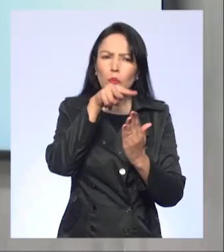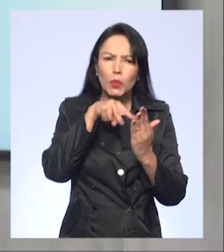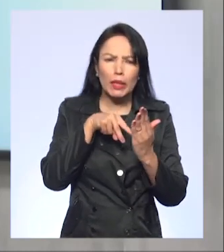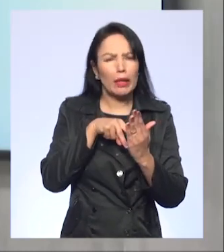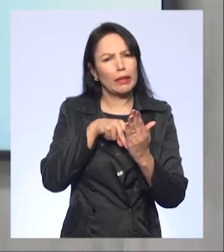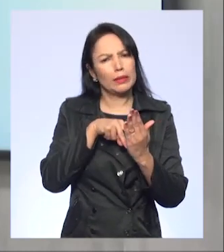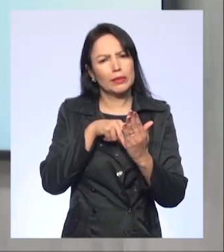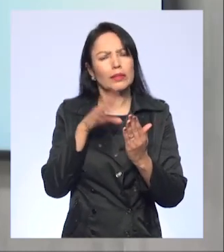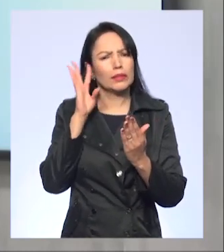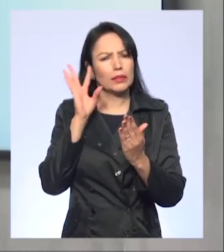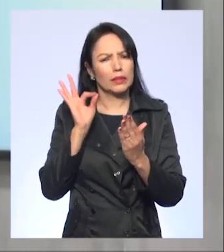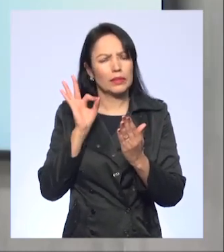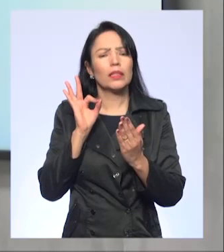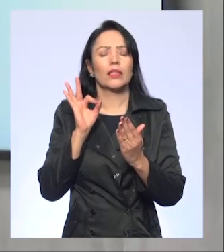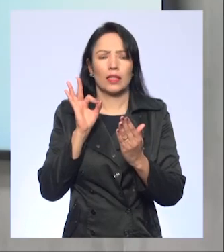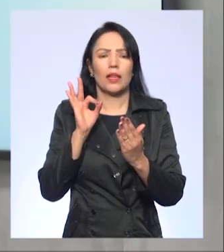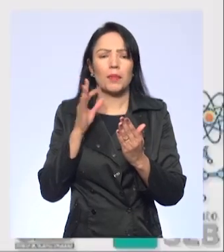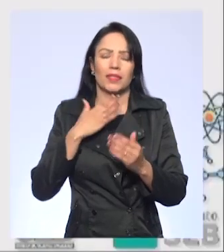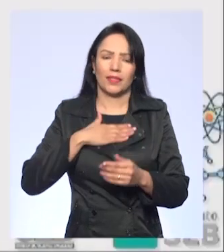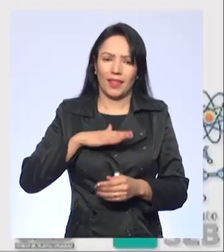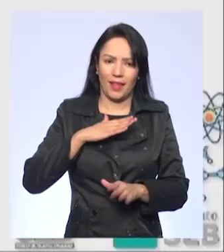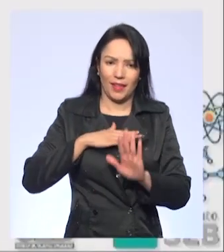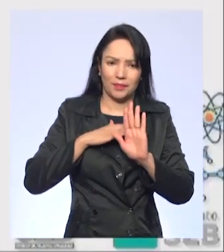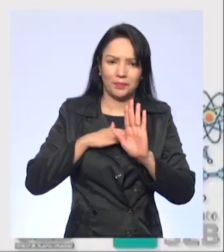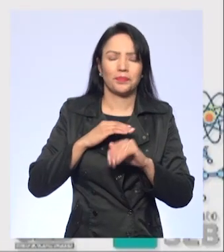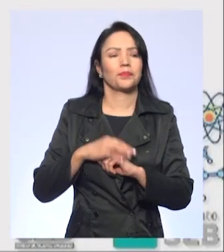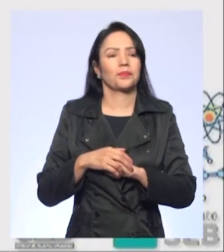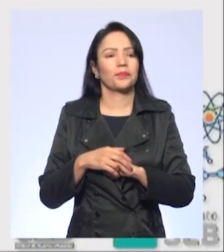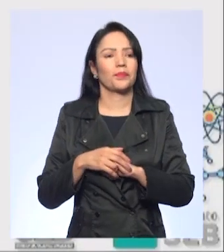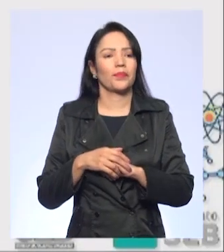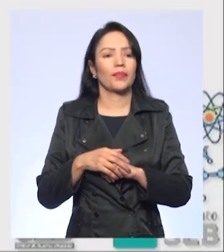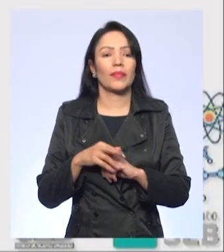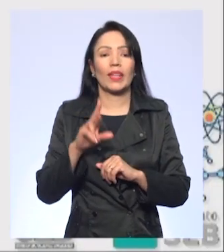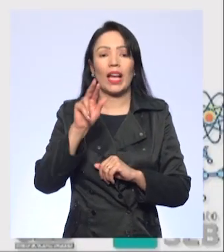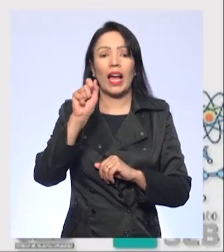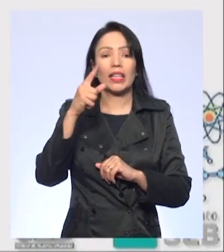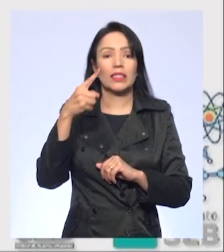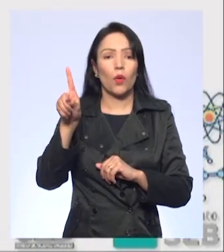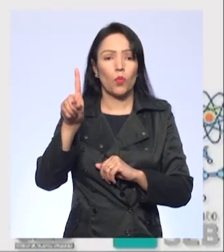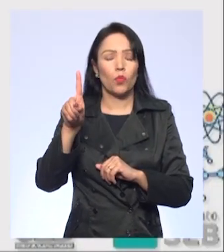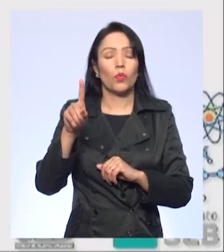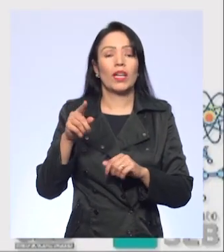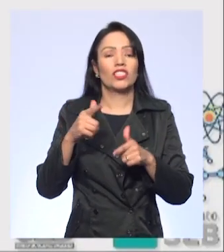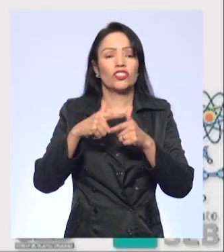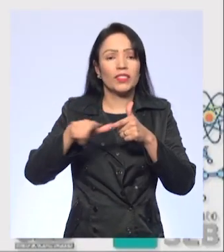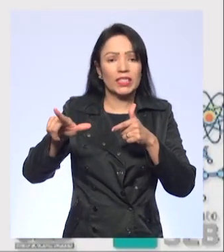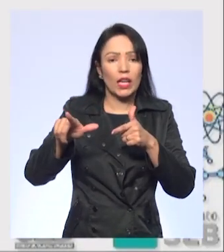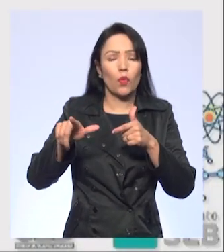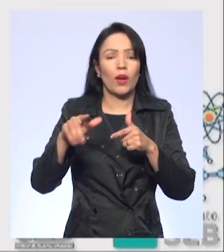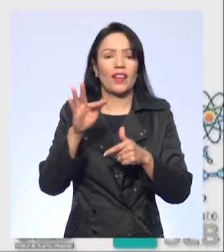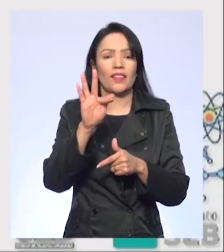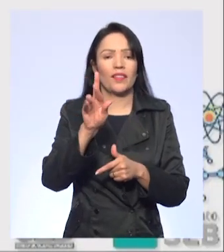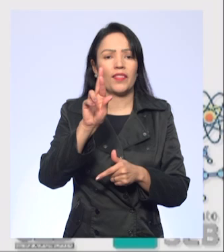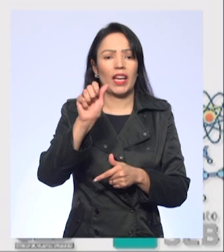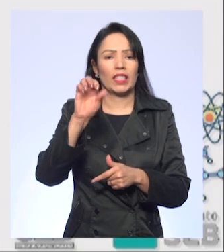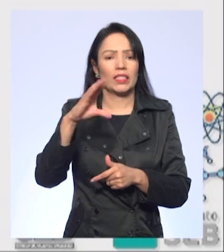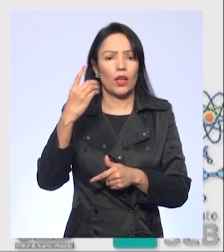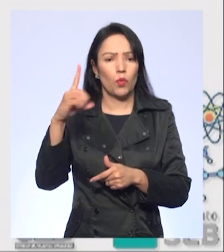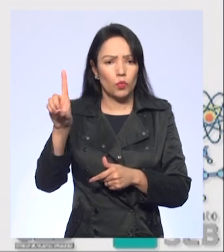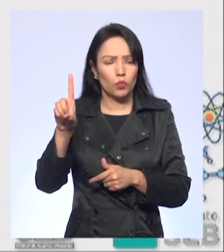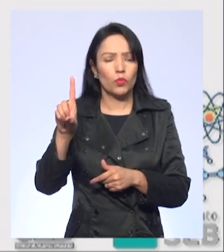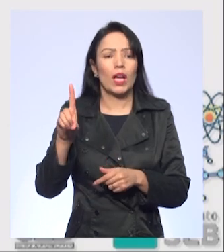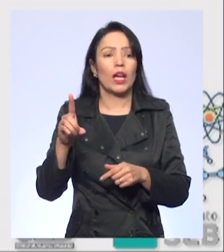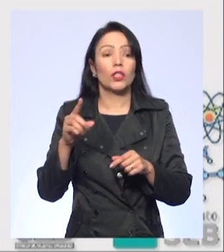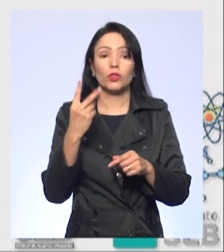é bastante tranquilo. Vem com o prof aqui. Veja, a razão, a divisão, a fração entre dois segmentos de